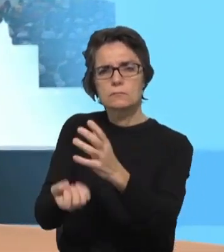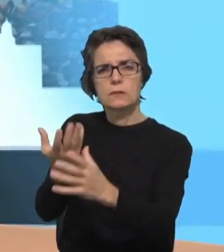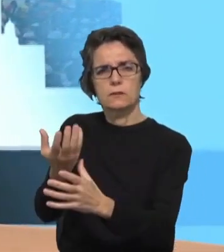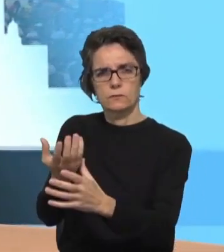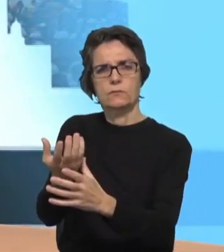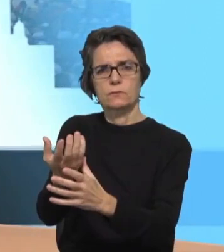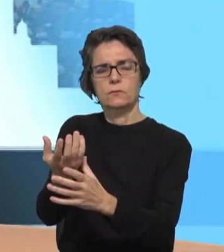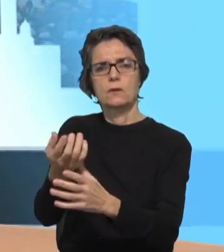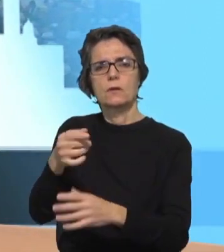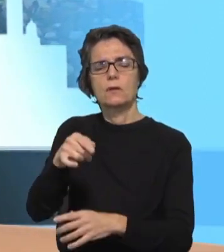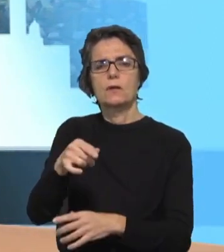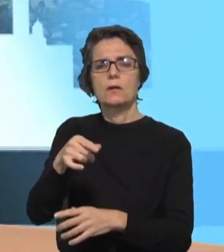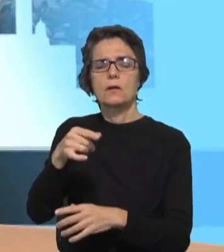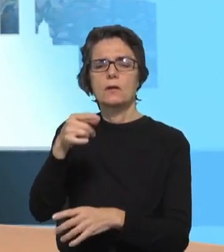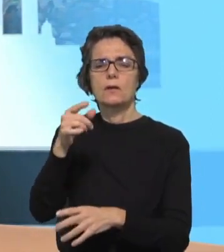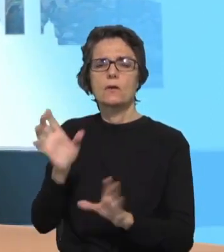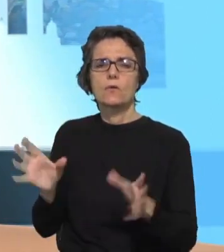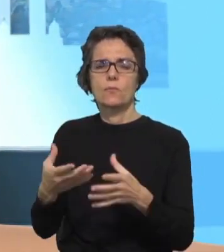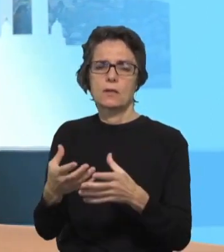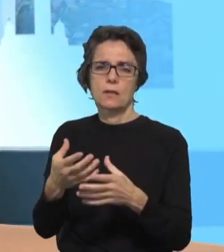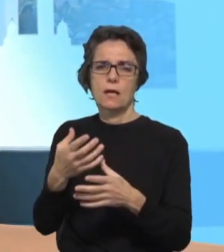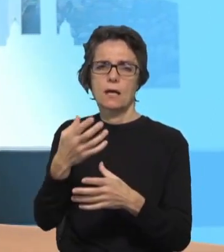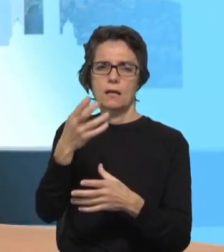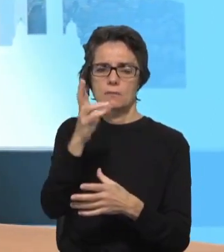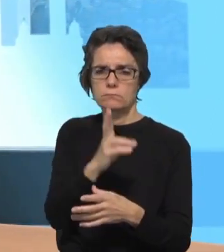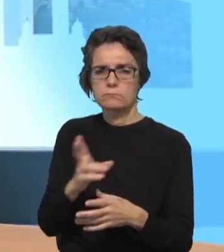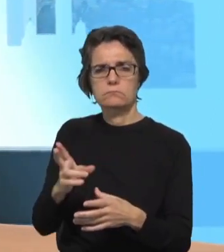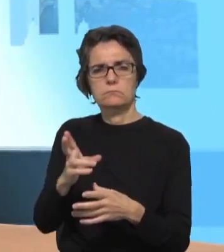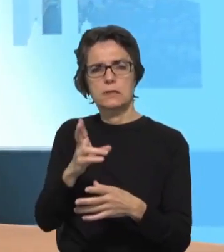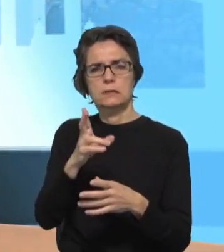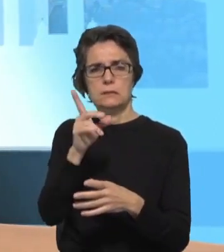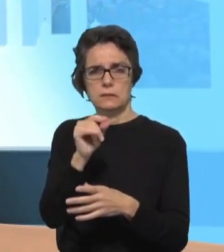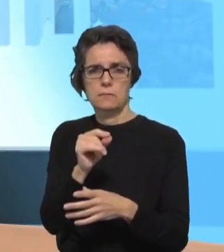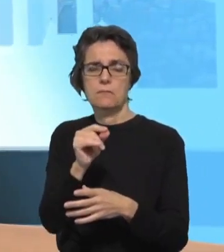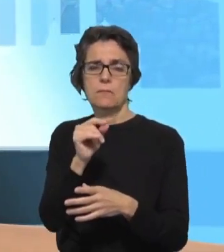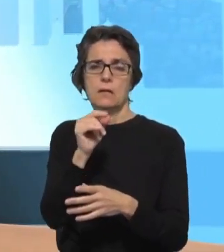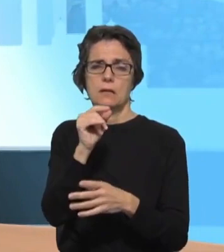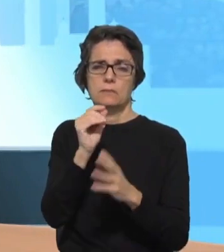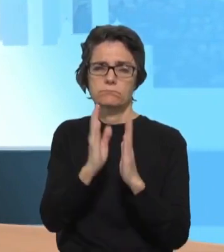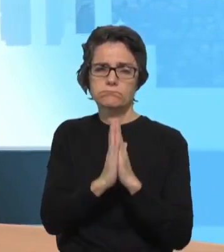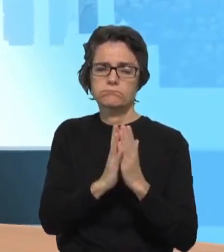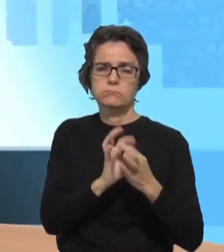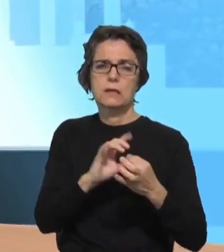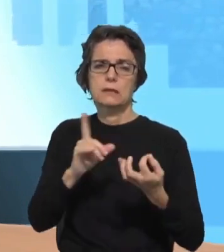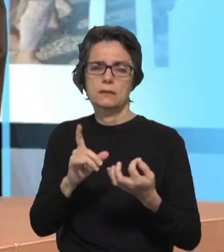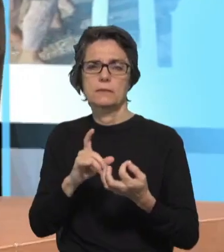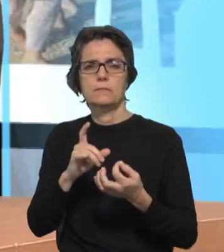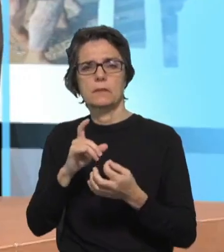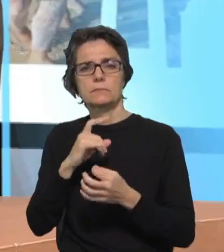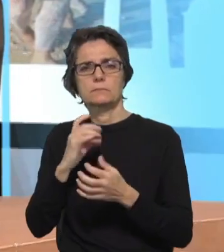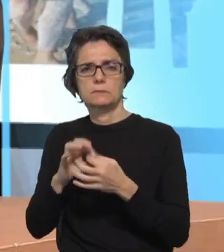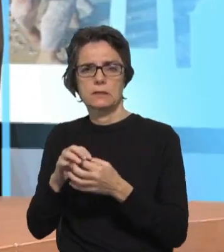comunidades de consagrados, comunidades laicais, e que, se quiséssemos definir, ela é marcada essencialmente por que atitude?